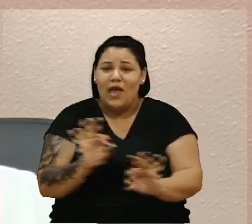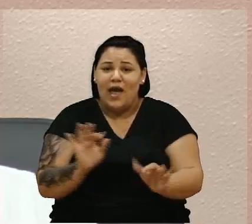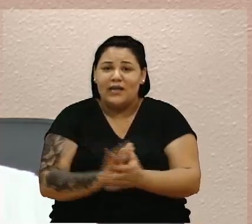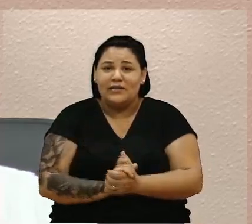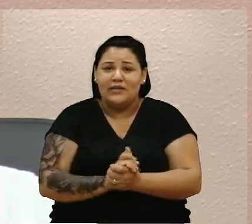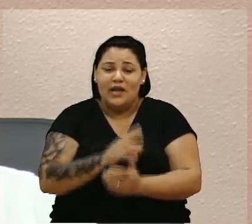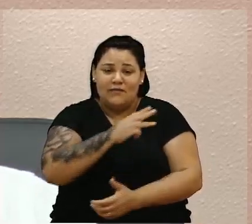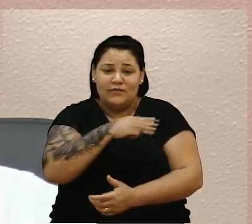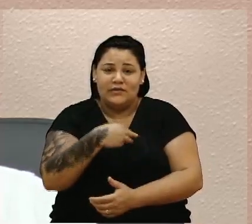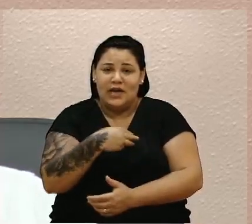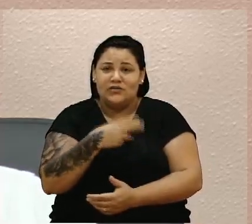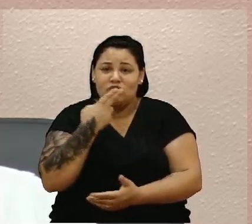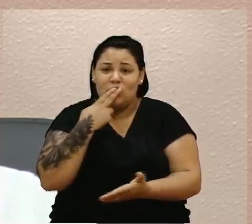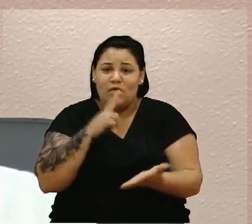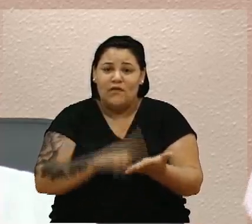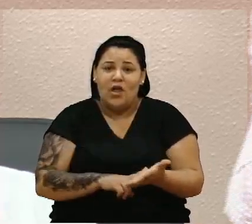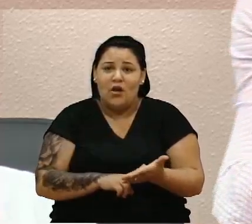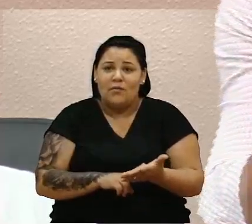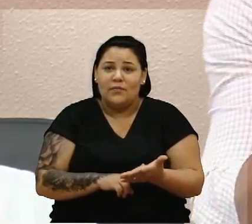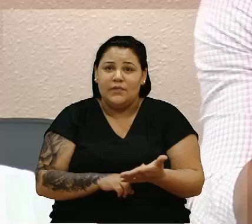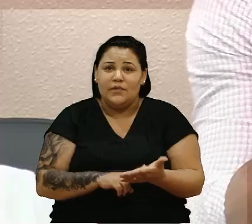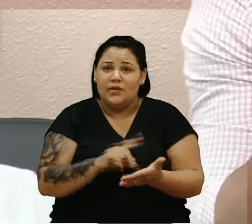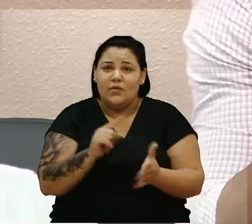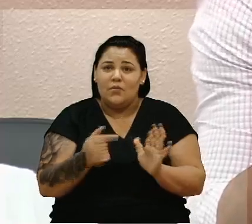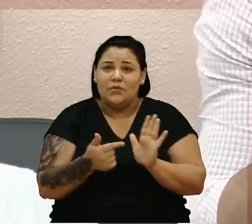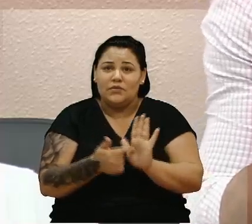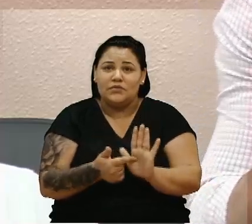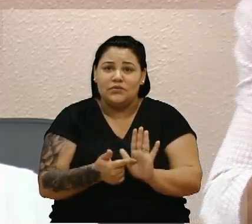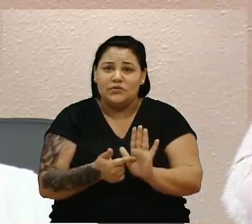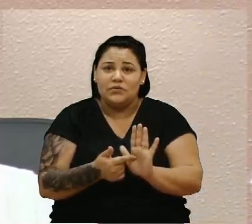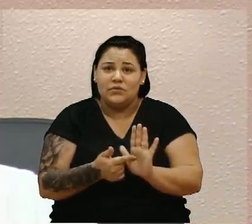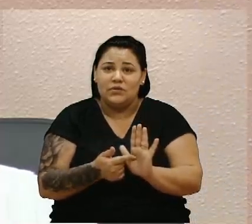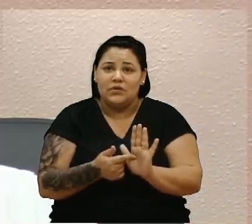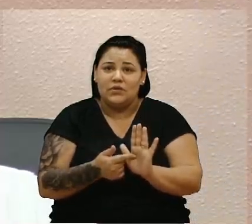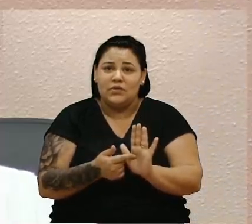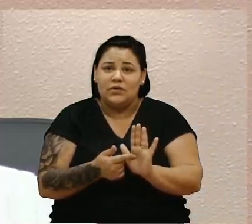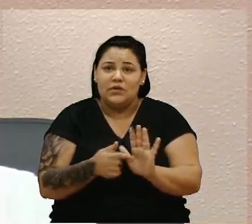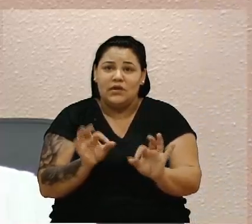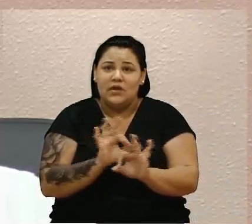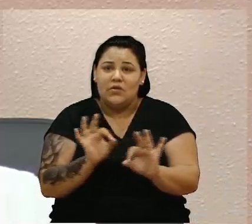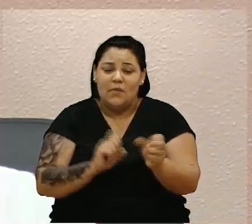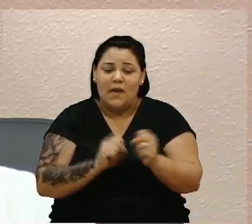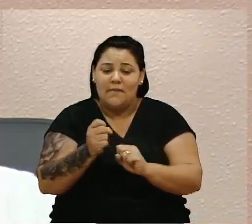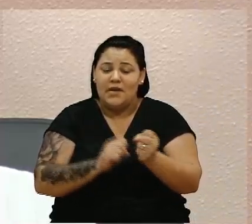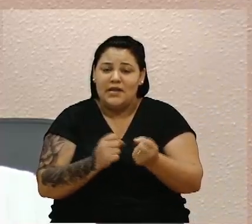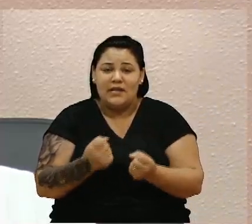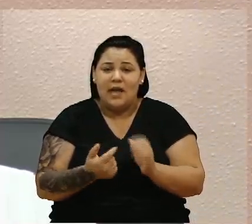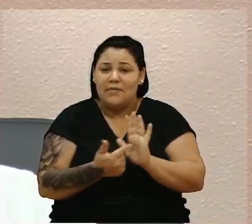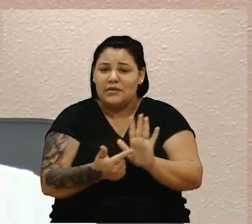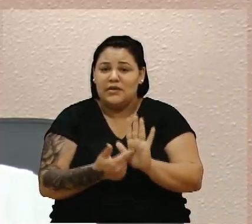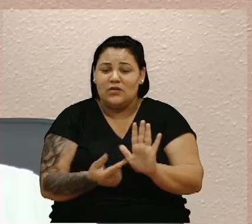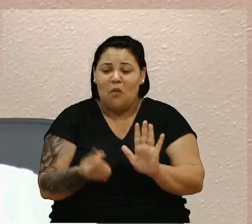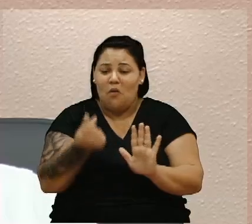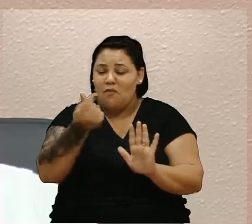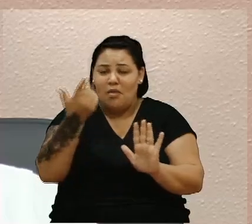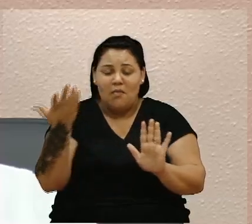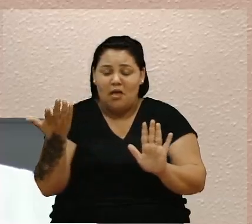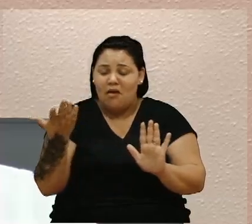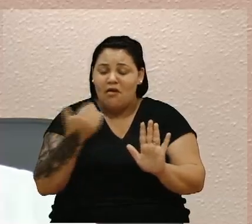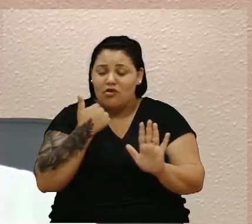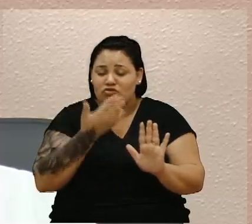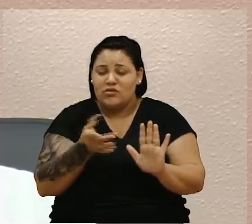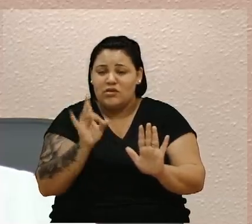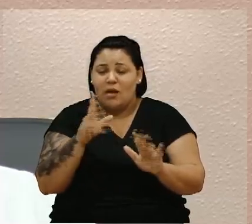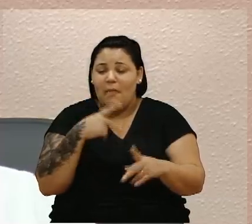maior e um menor, não apareceu nenhuma empresa, ela apresentou o valor maior. É simples, não adianta só no gogó, na parte política. Nós